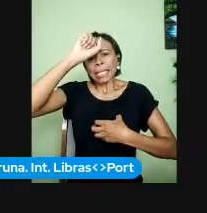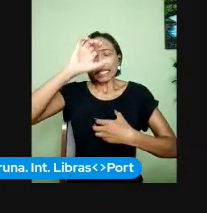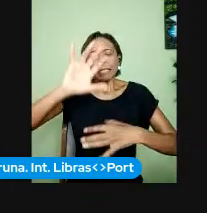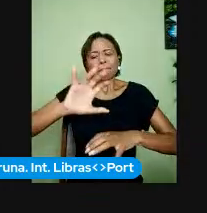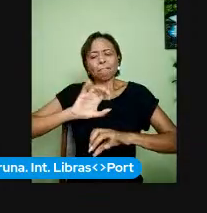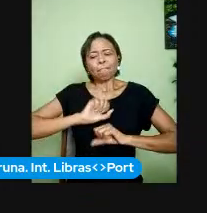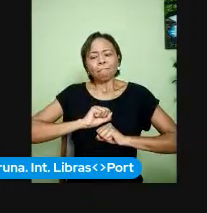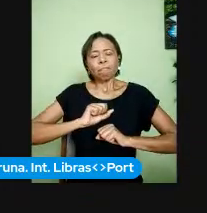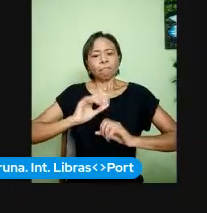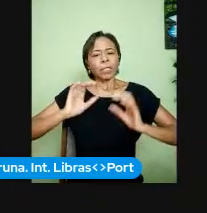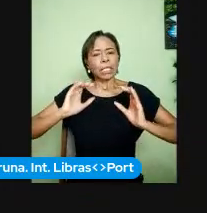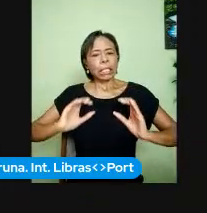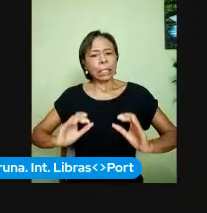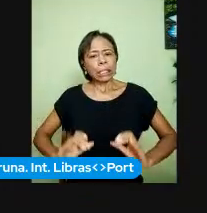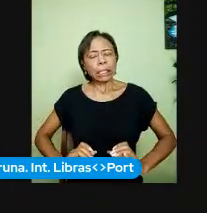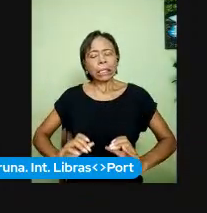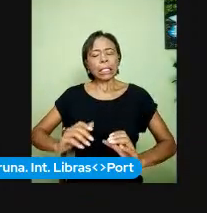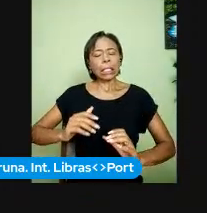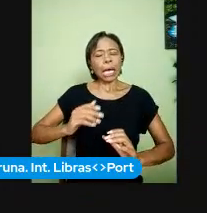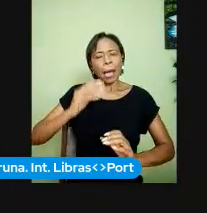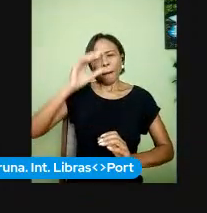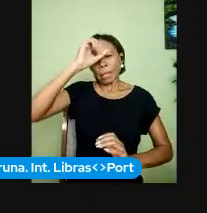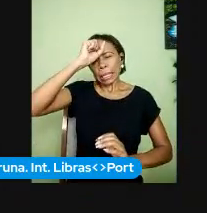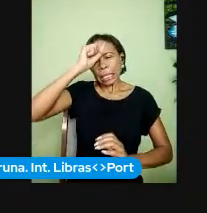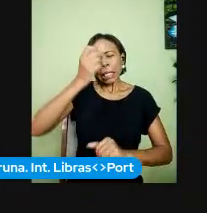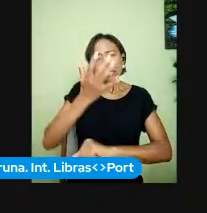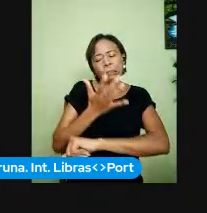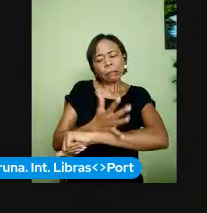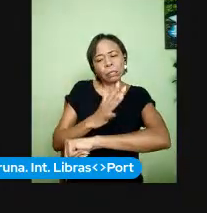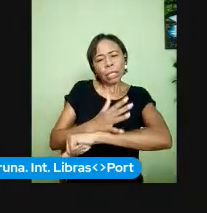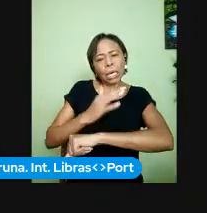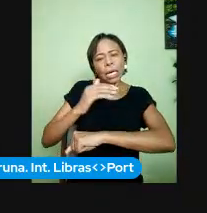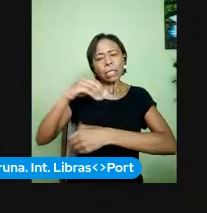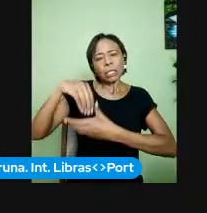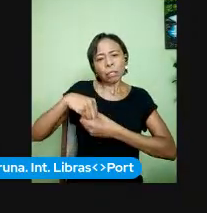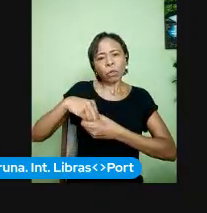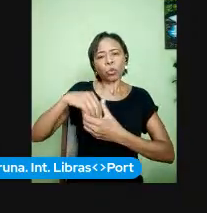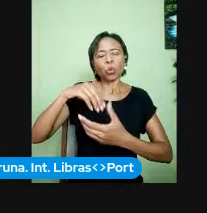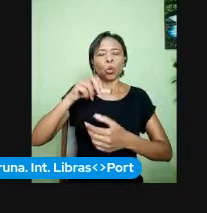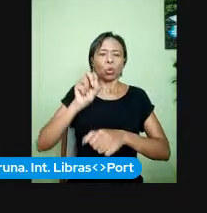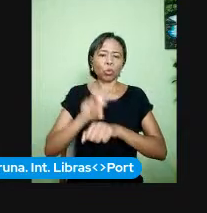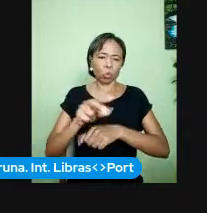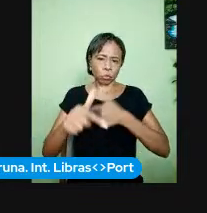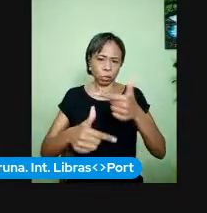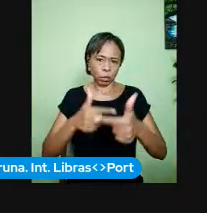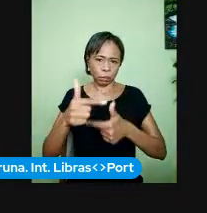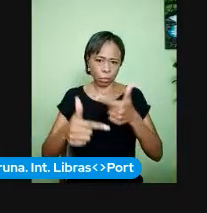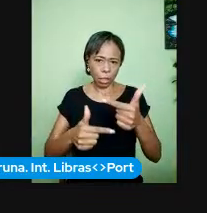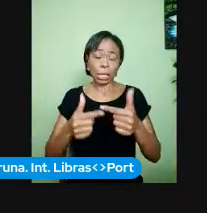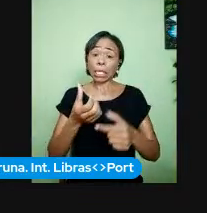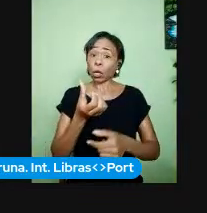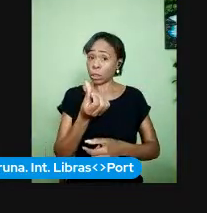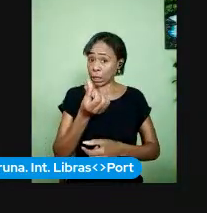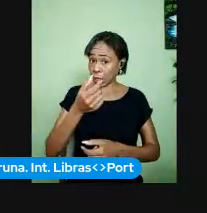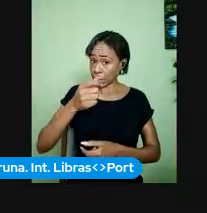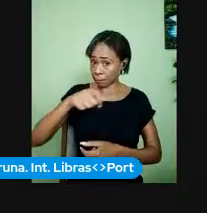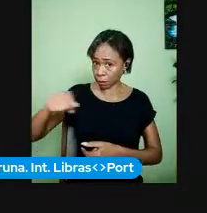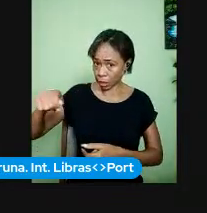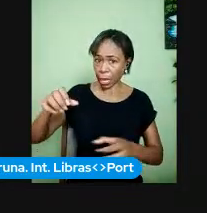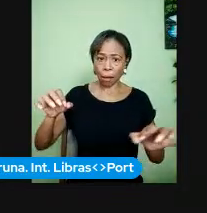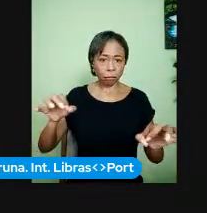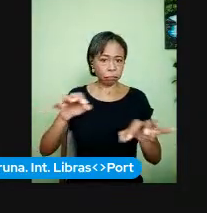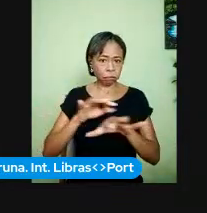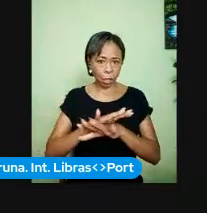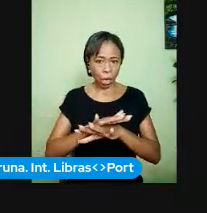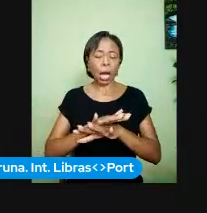no mundo do trabalho. Depois desses 6 meses, a prefeitura, através da Secretaria de Desenvolvimento, leva para o mercado formal